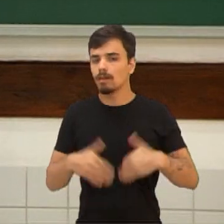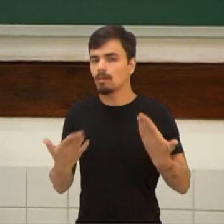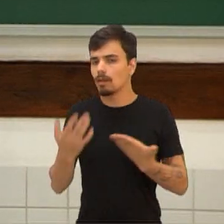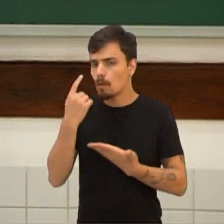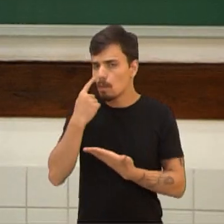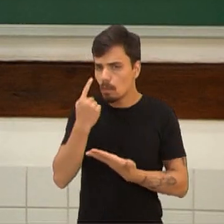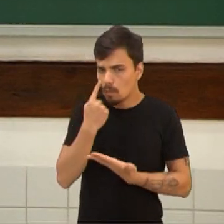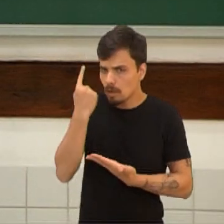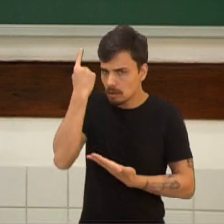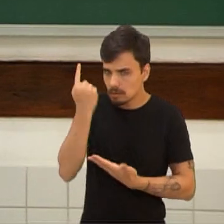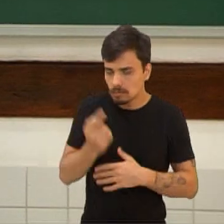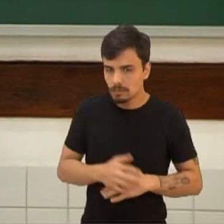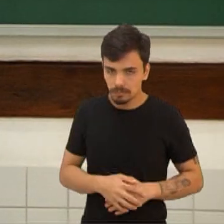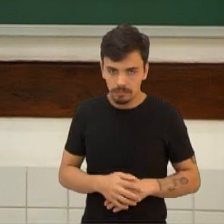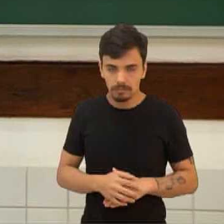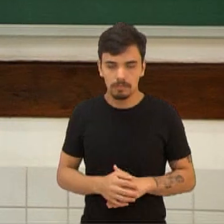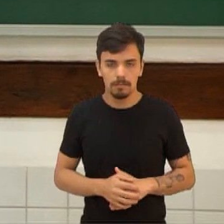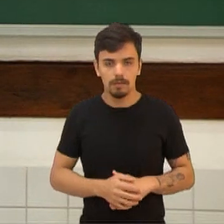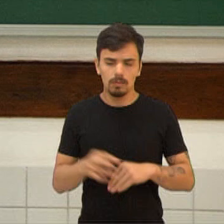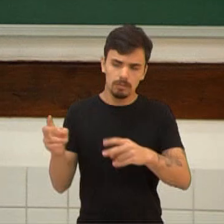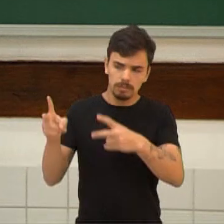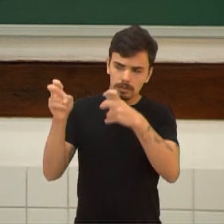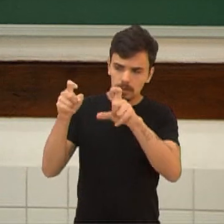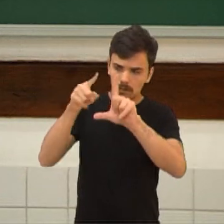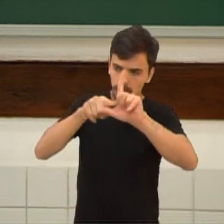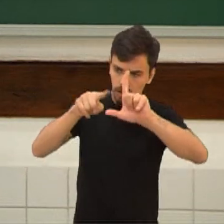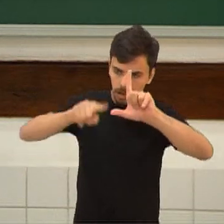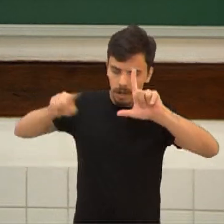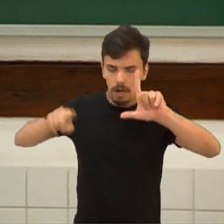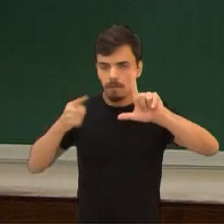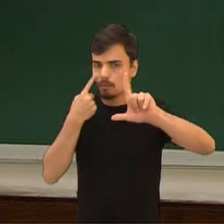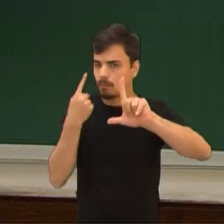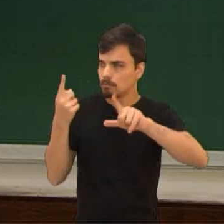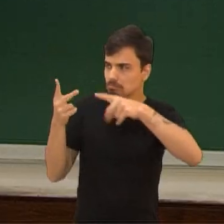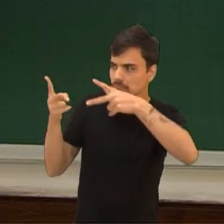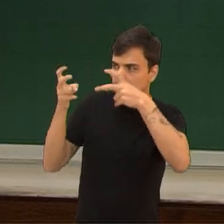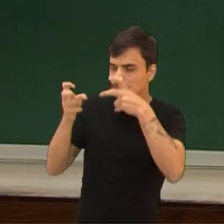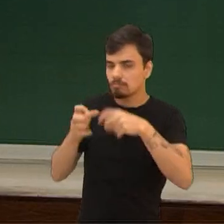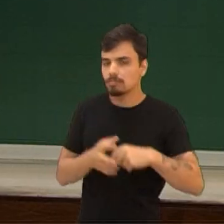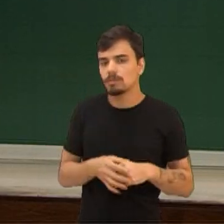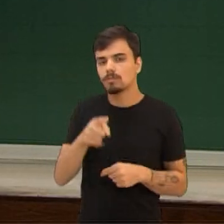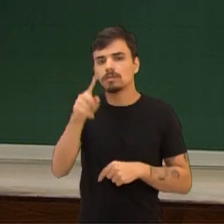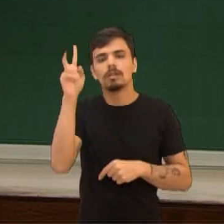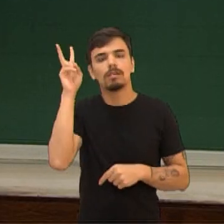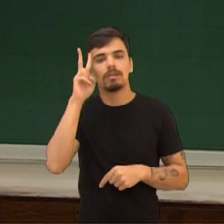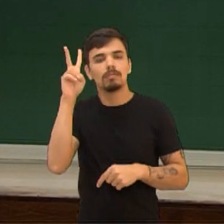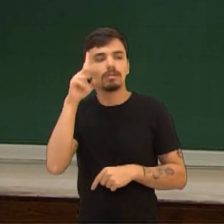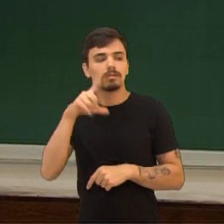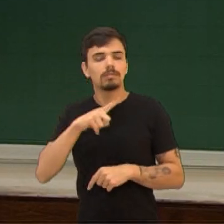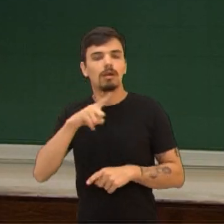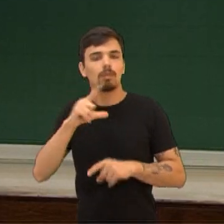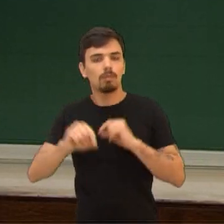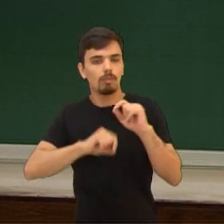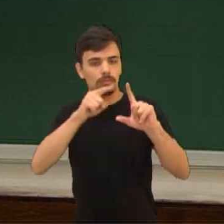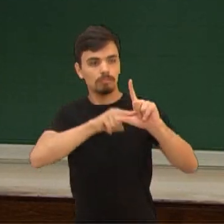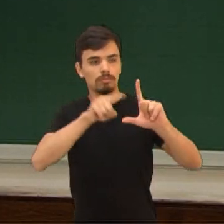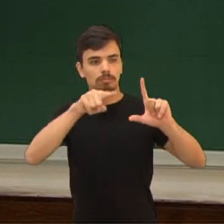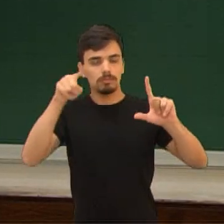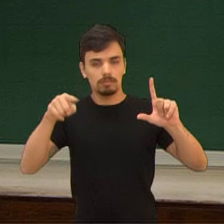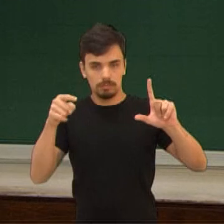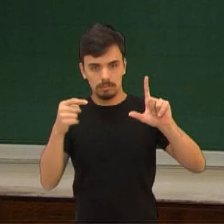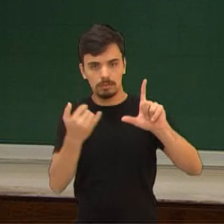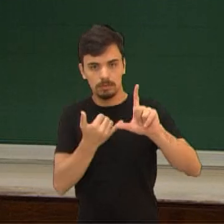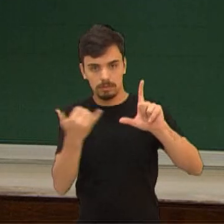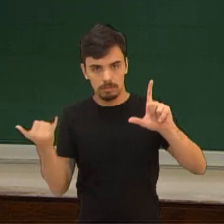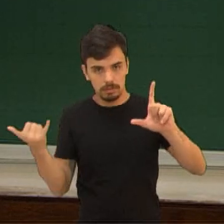Então, olha só, gente. Observa bem esse gráfico aqui. Ó. Lembra que você tem aqui um gráfico de carga por